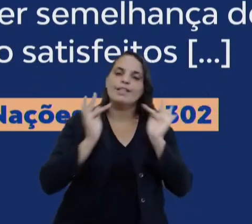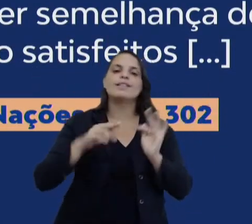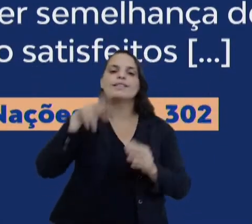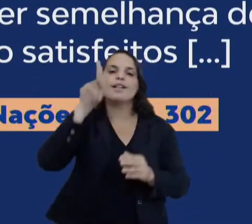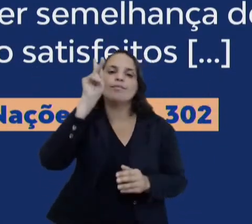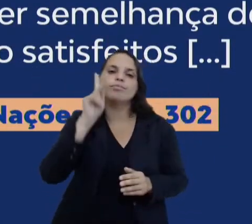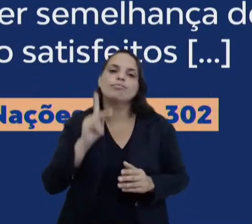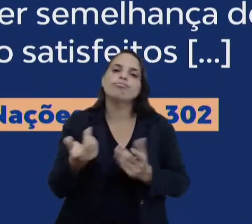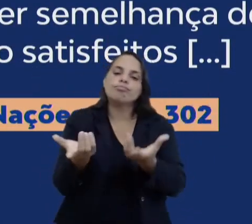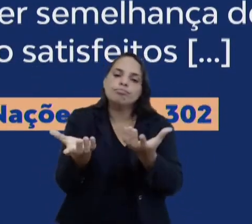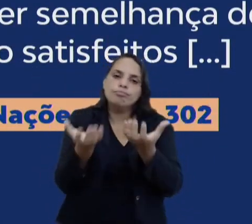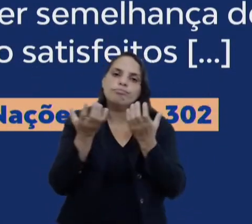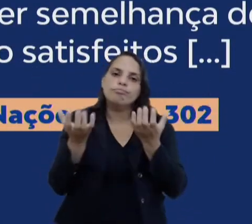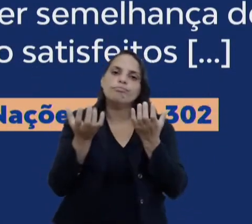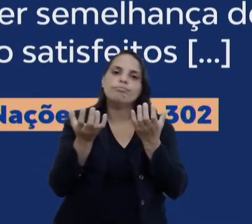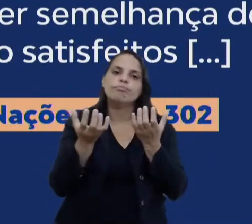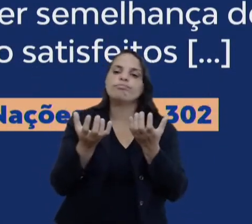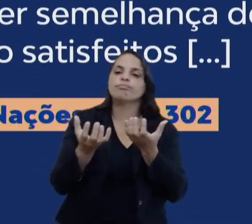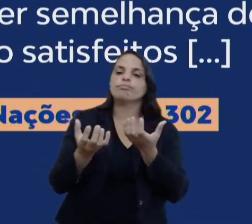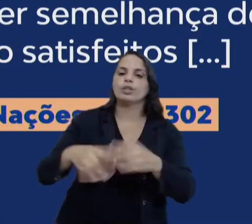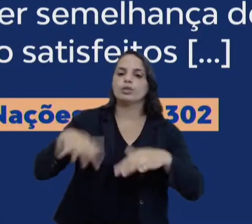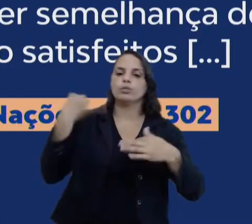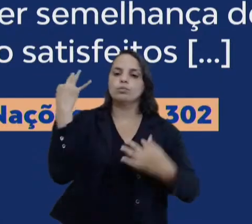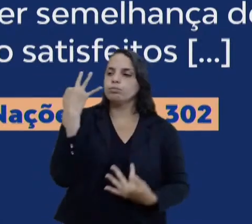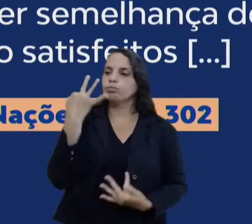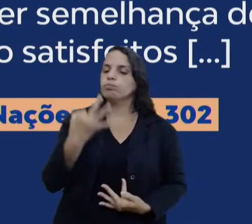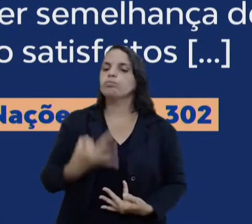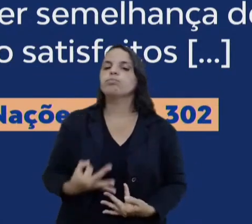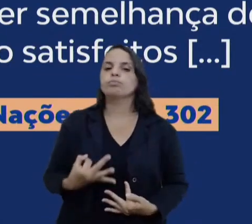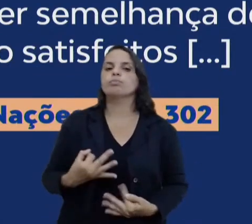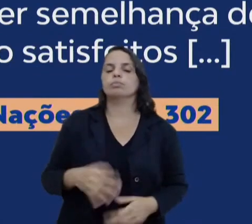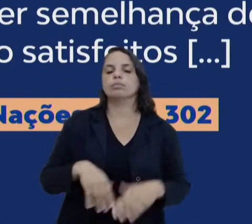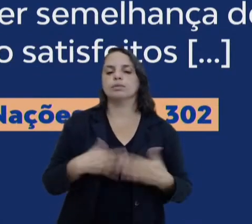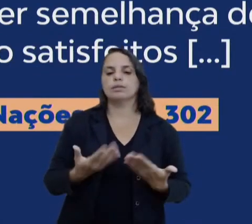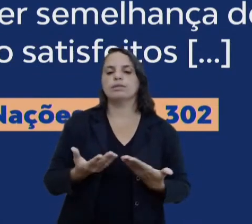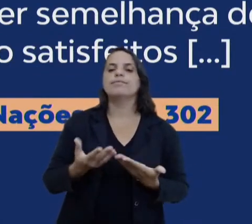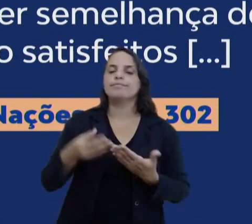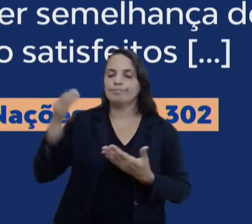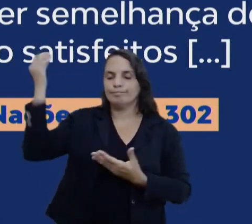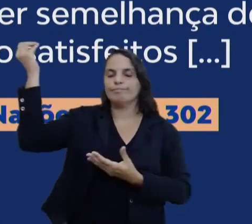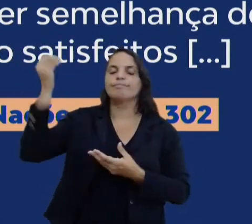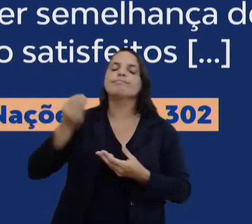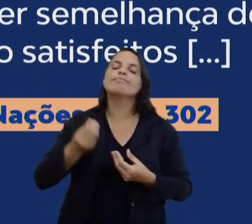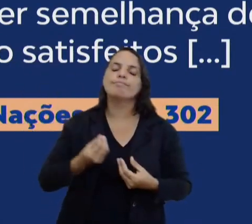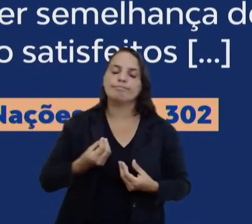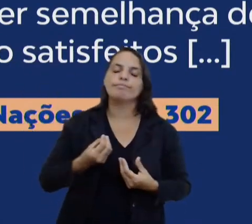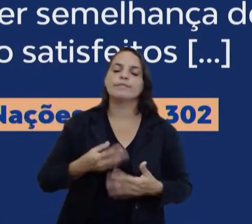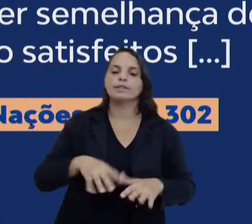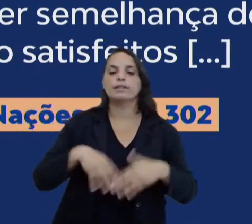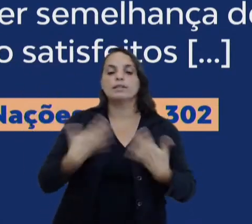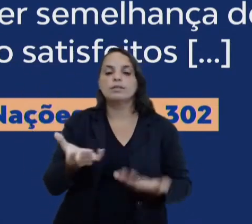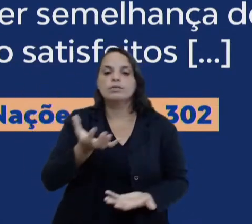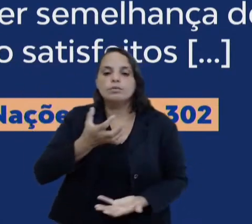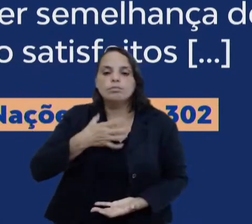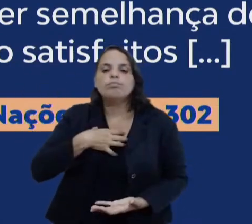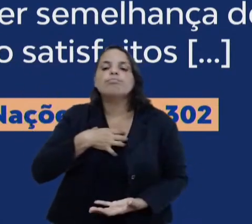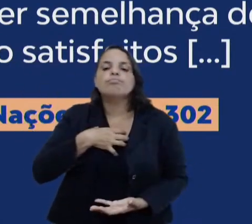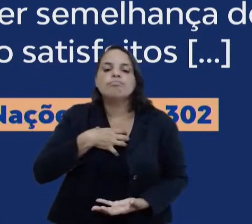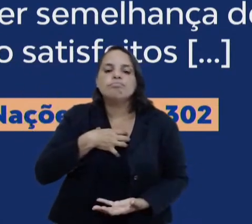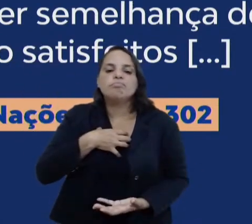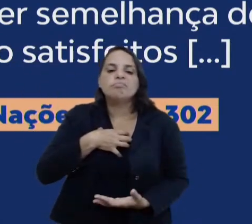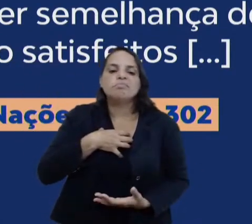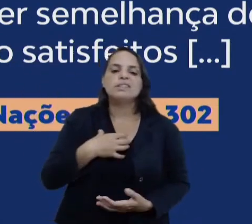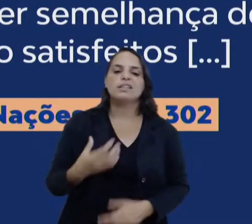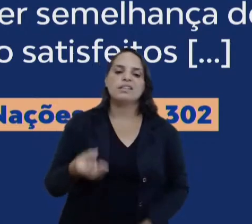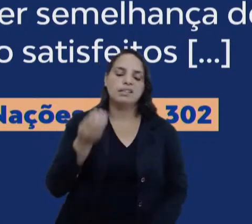serão fartos. Agora, observem a sequência do parágrafo. O sentimento da própria